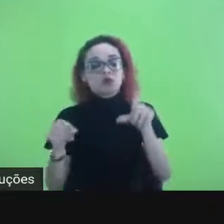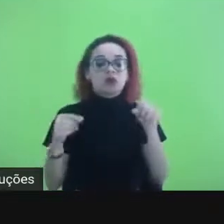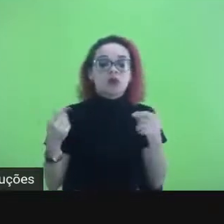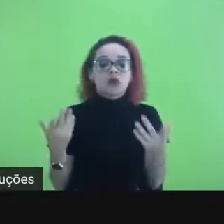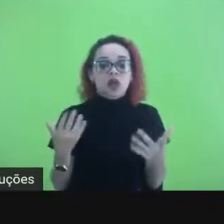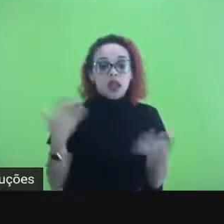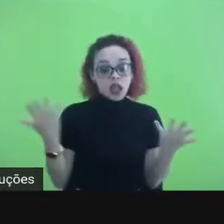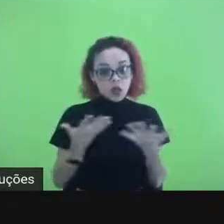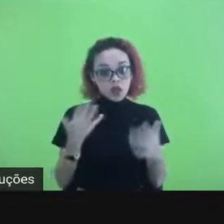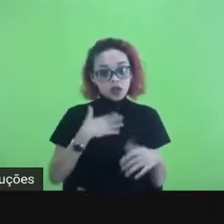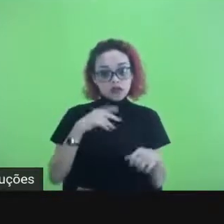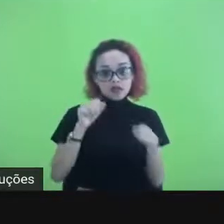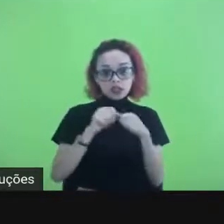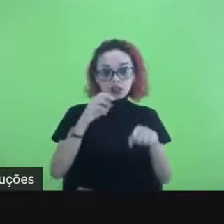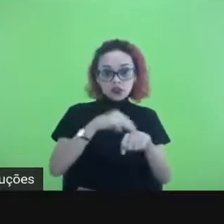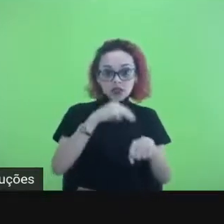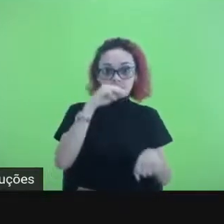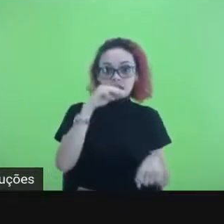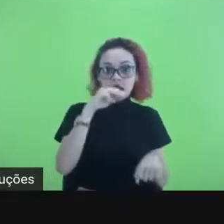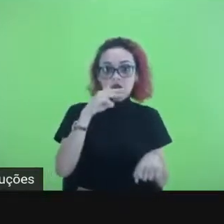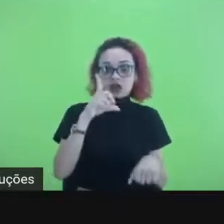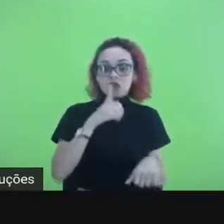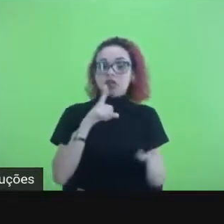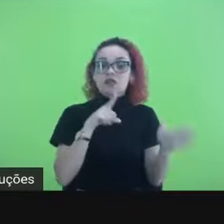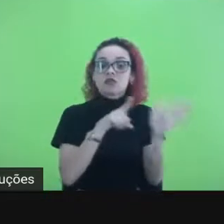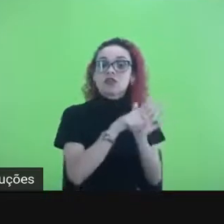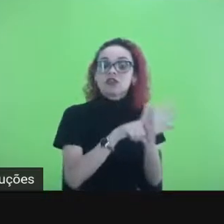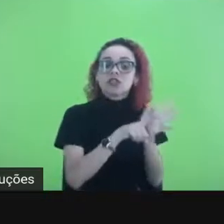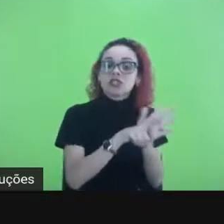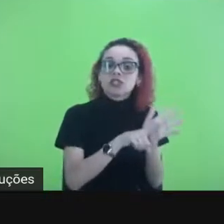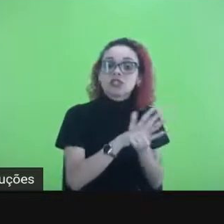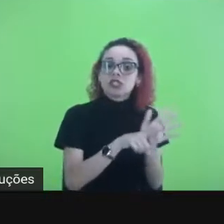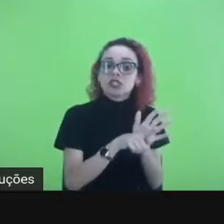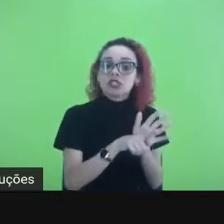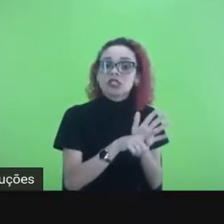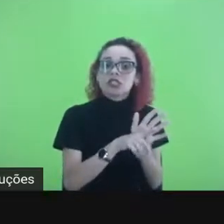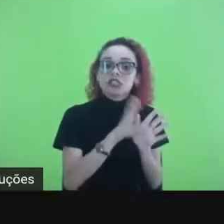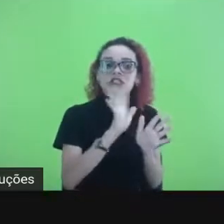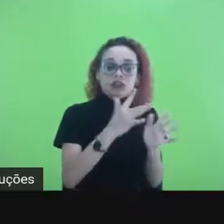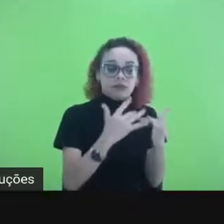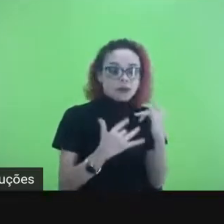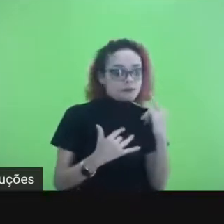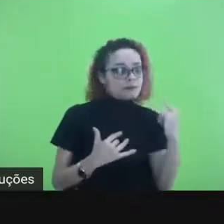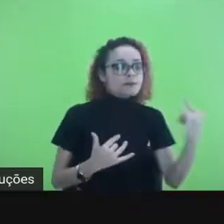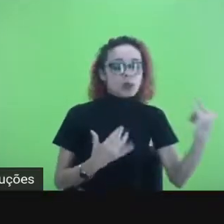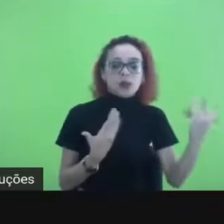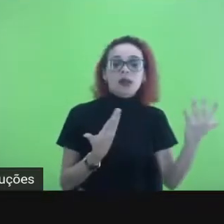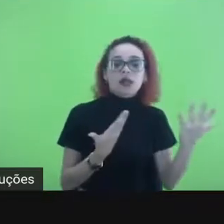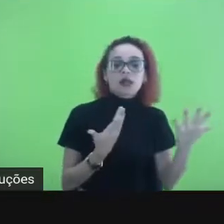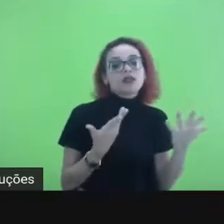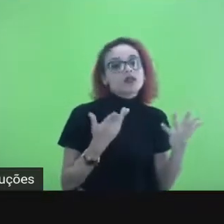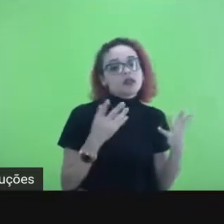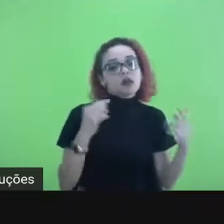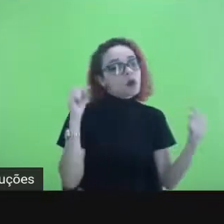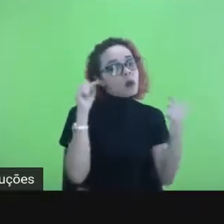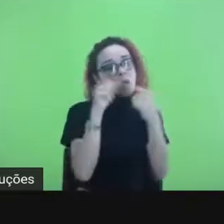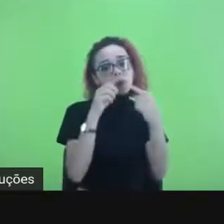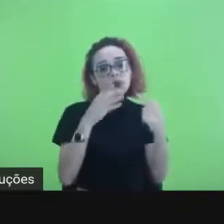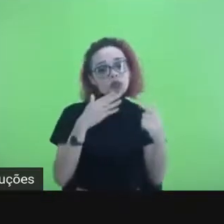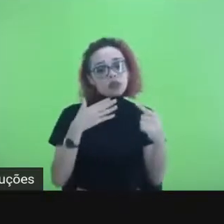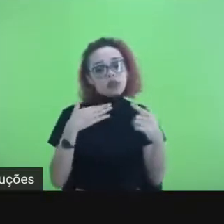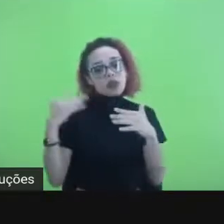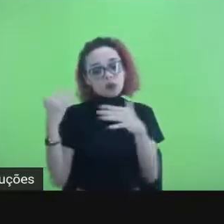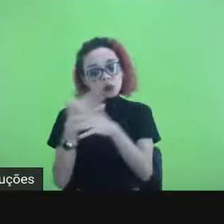mestrado, e tem uma pesquisa que ela já me atraía muito, que também tem tudo a ver com corposidade e